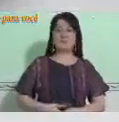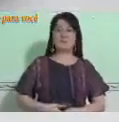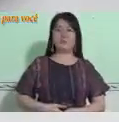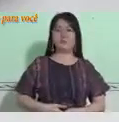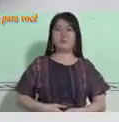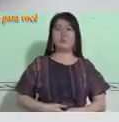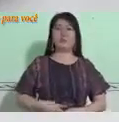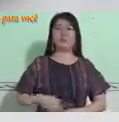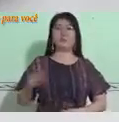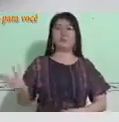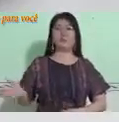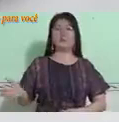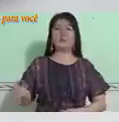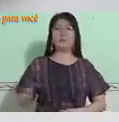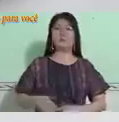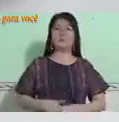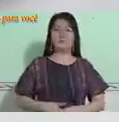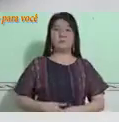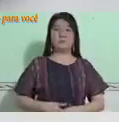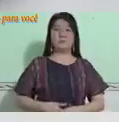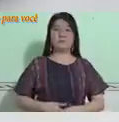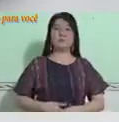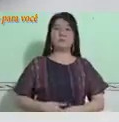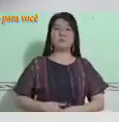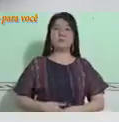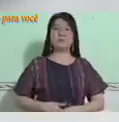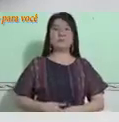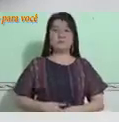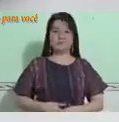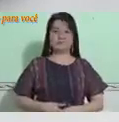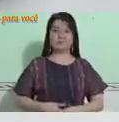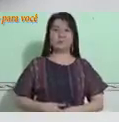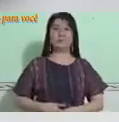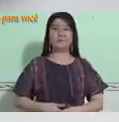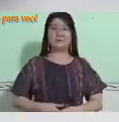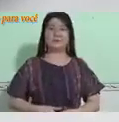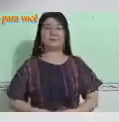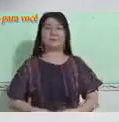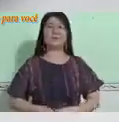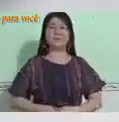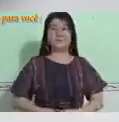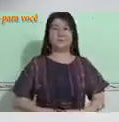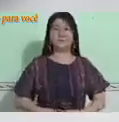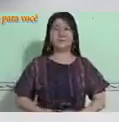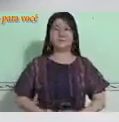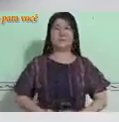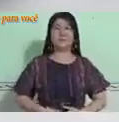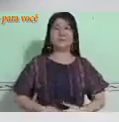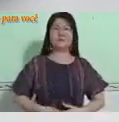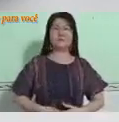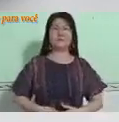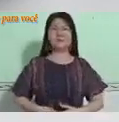Na maioria das vezes, ventilação não invasiva é utilizada em conjunto como tratamento com medicamentos, e tem